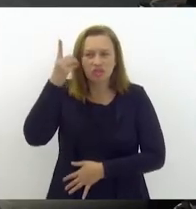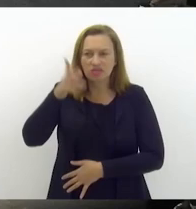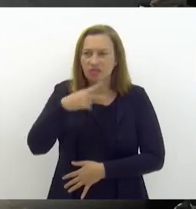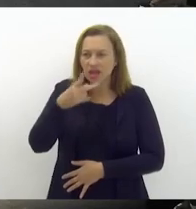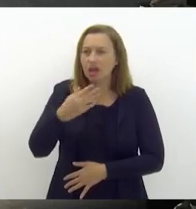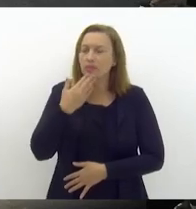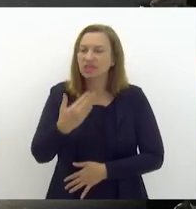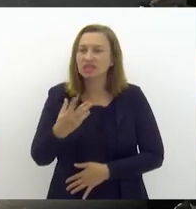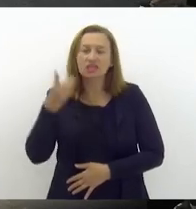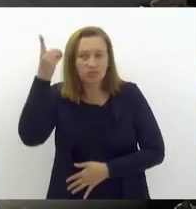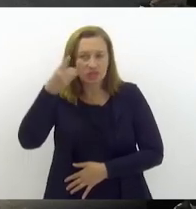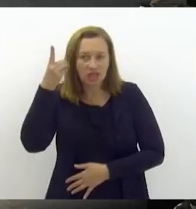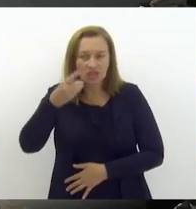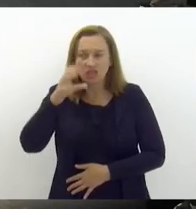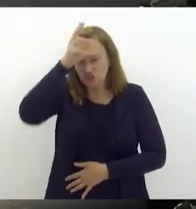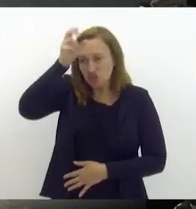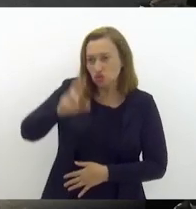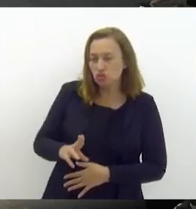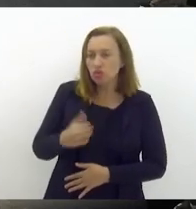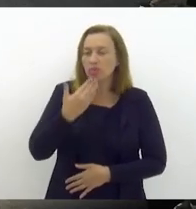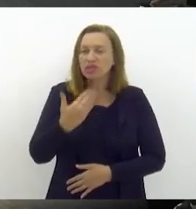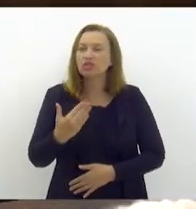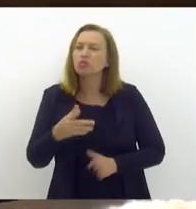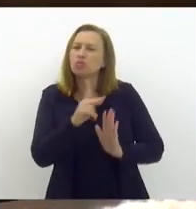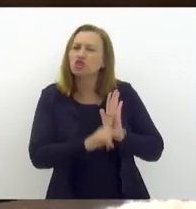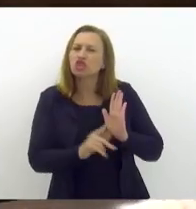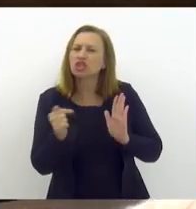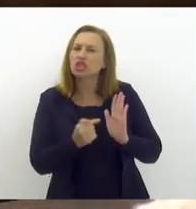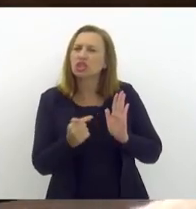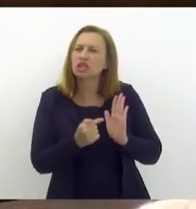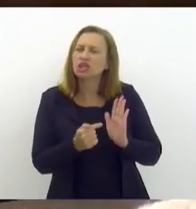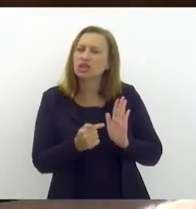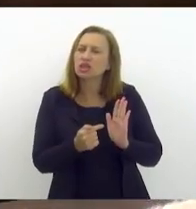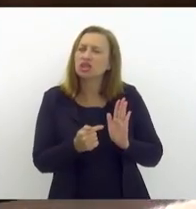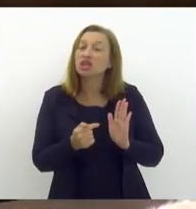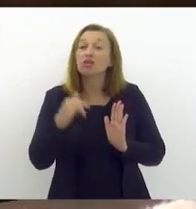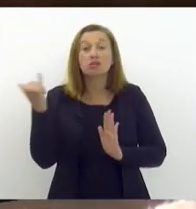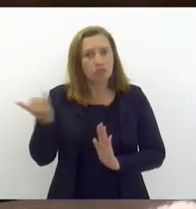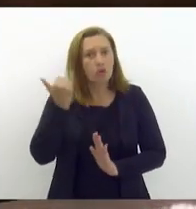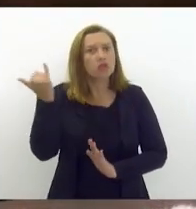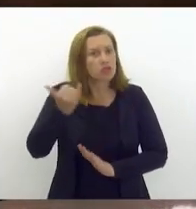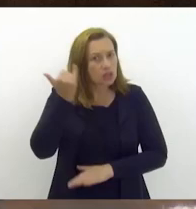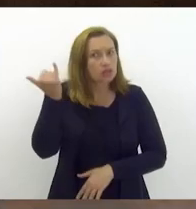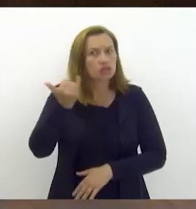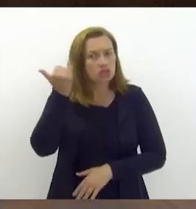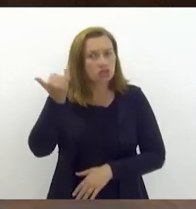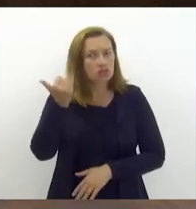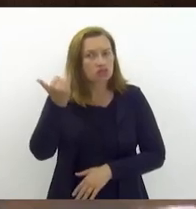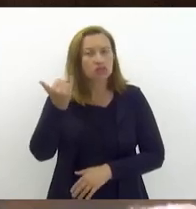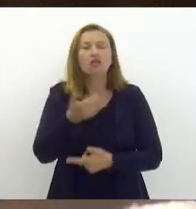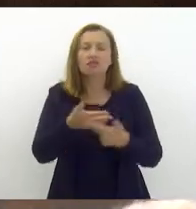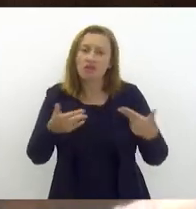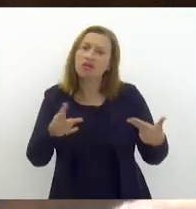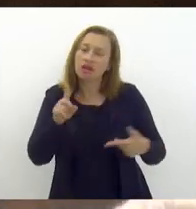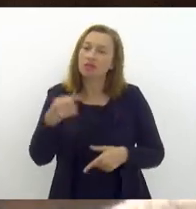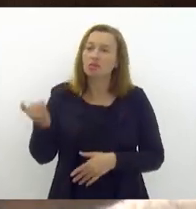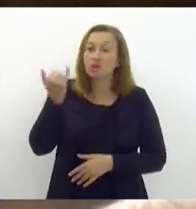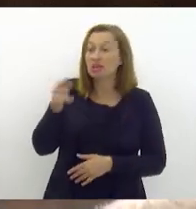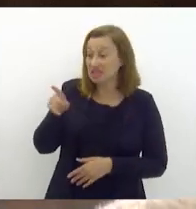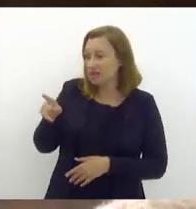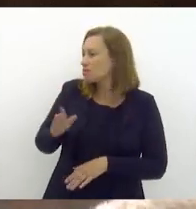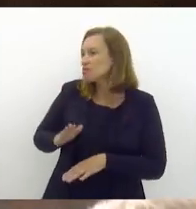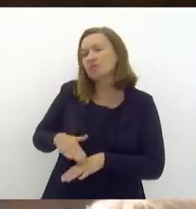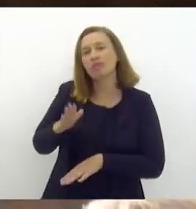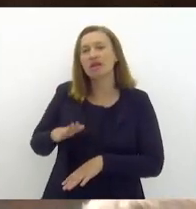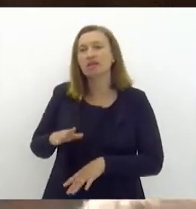à deputada Tia Ju, que está presidindo os trabalhos, tem um projeto aqui que eu julgo de muita importância, vários são importantes, esse aqui é importante demais,